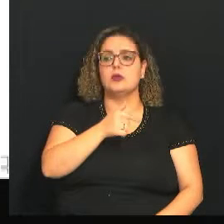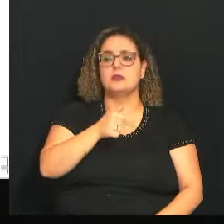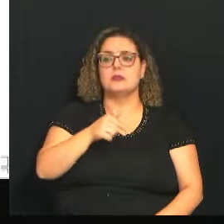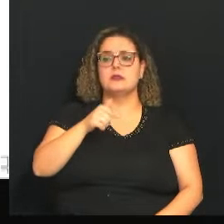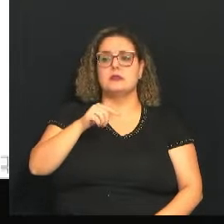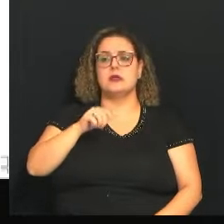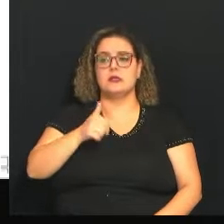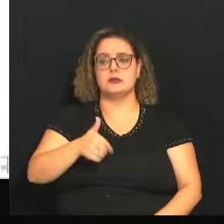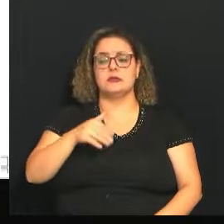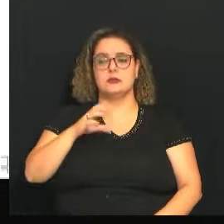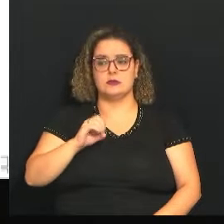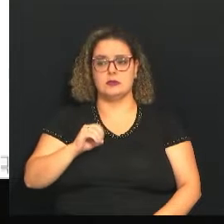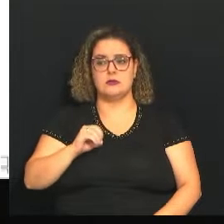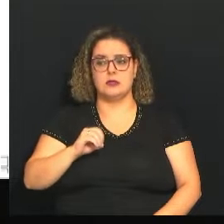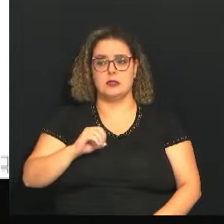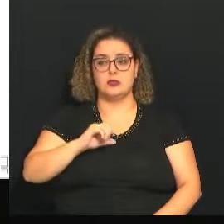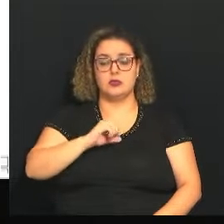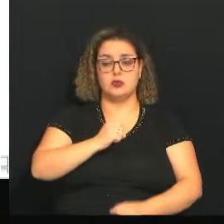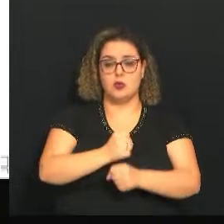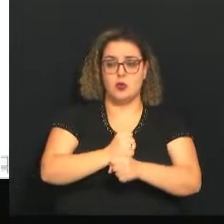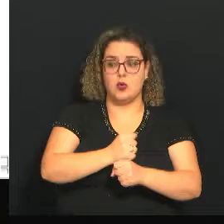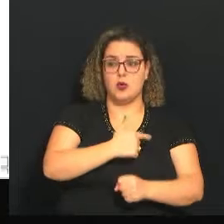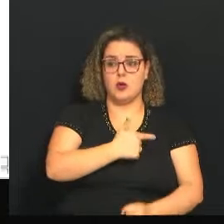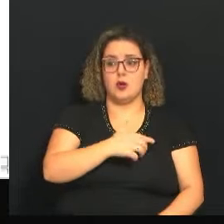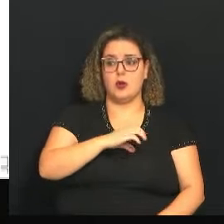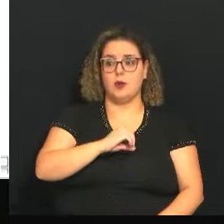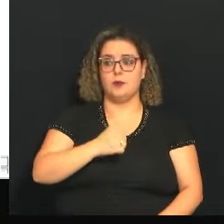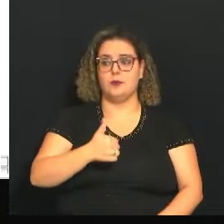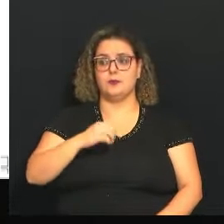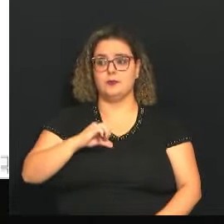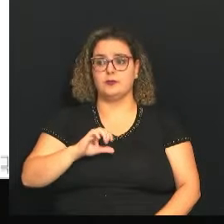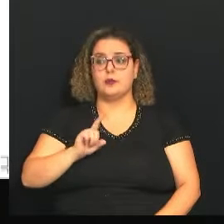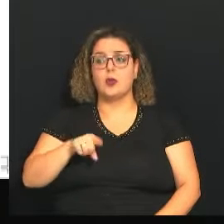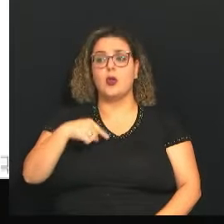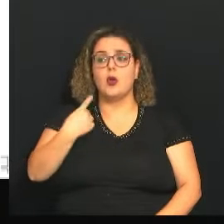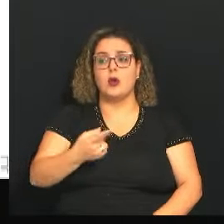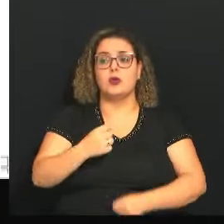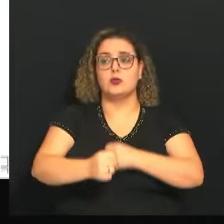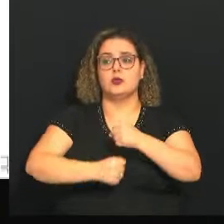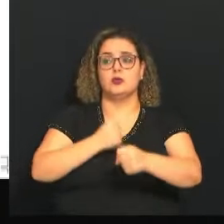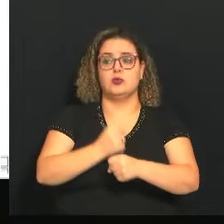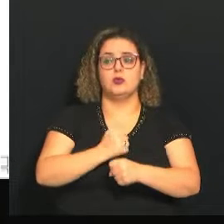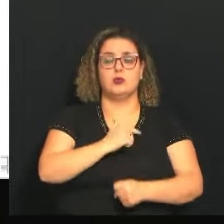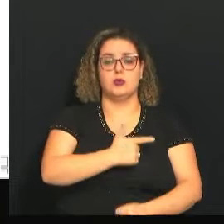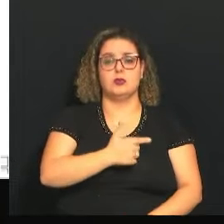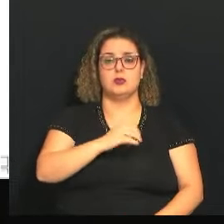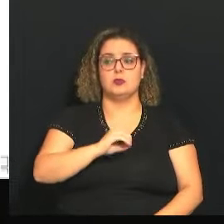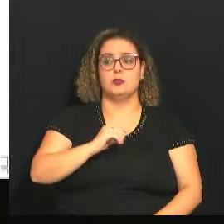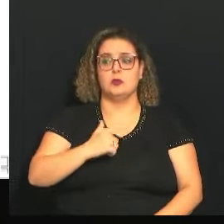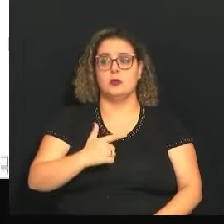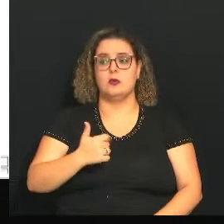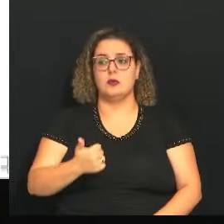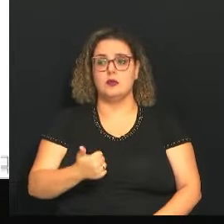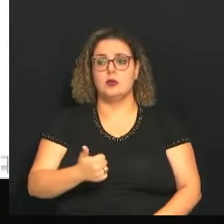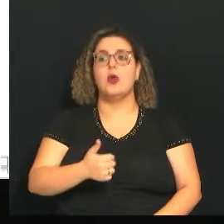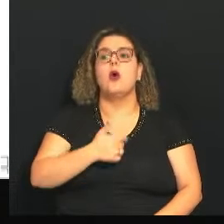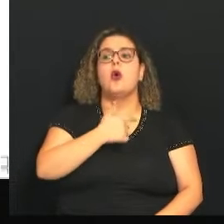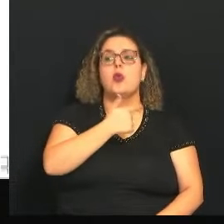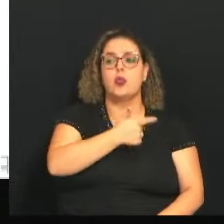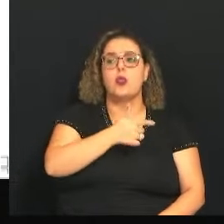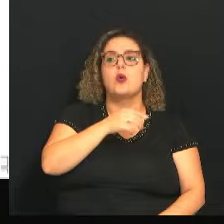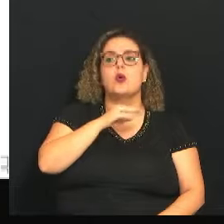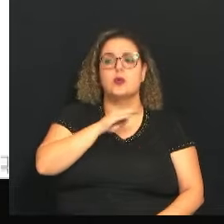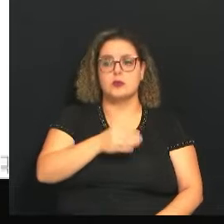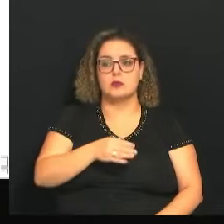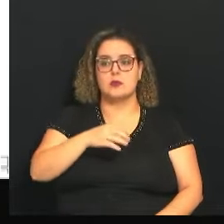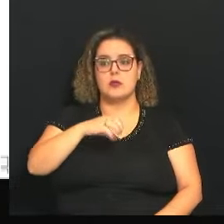2019, aqui a gente gasta 2.092. E aí você vai falar assim, mas será que não foi a arrecadação que teve prejuízo